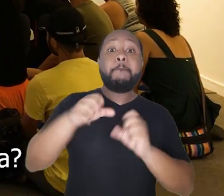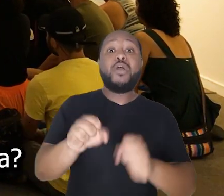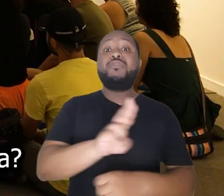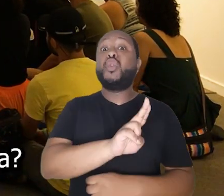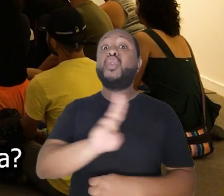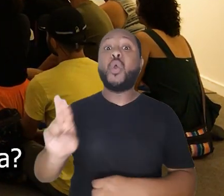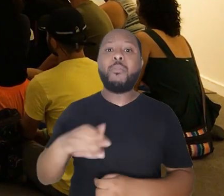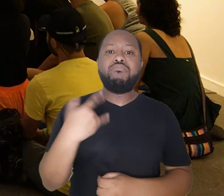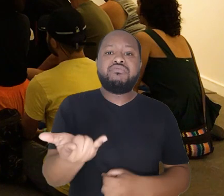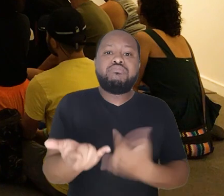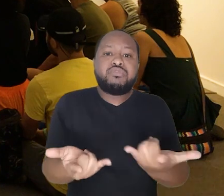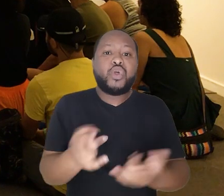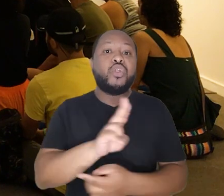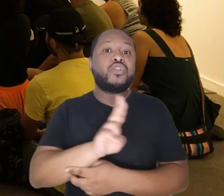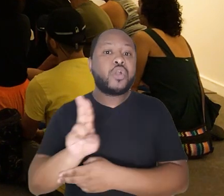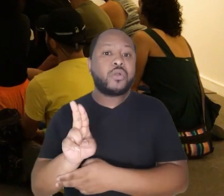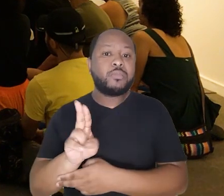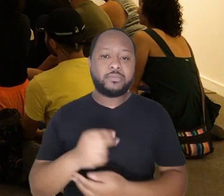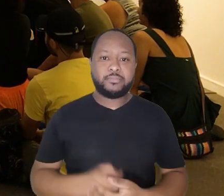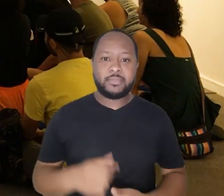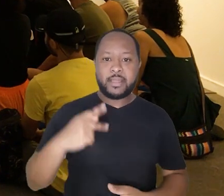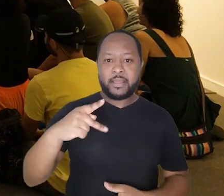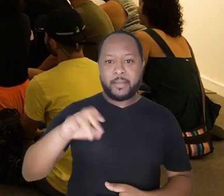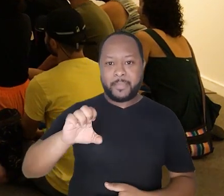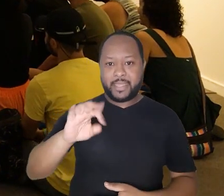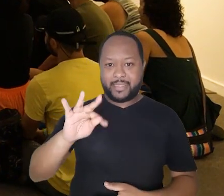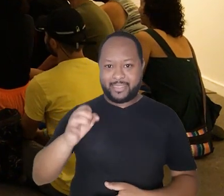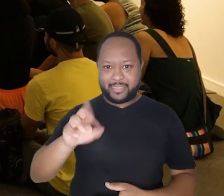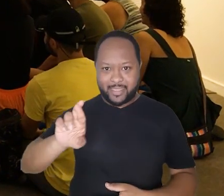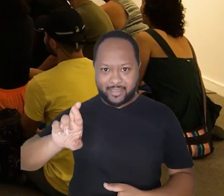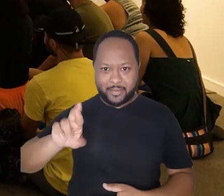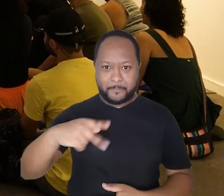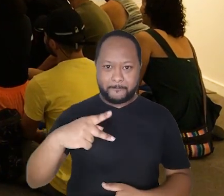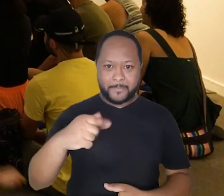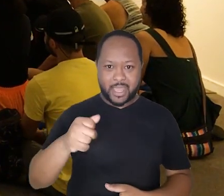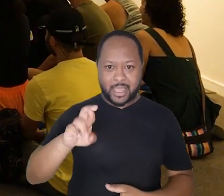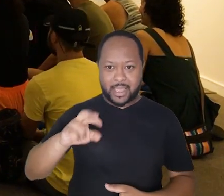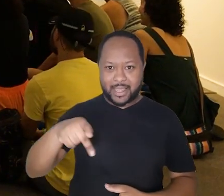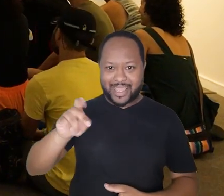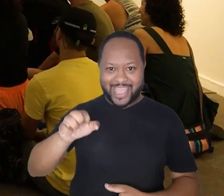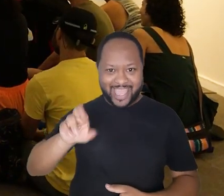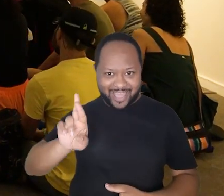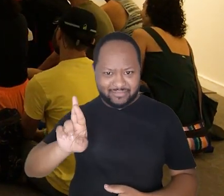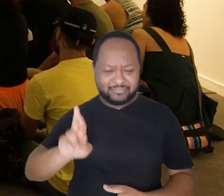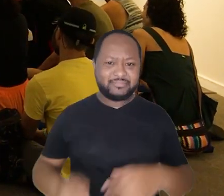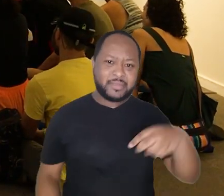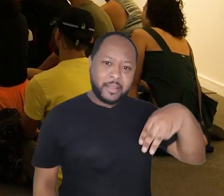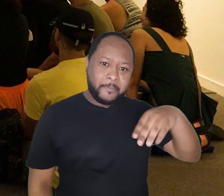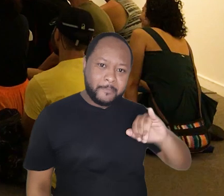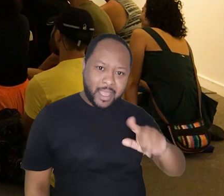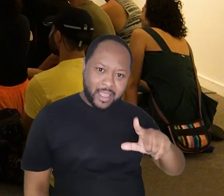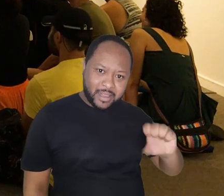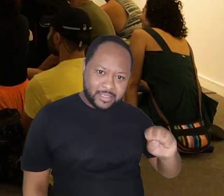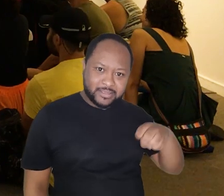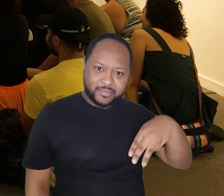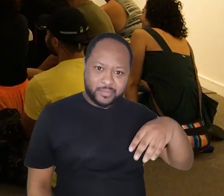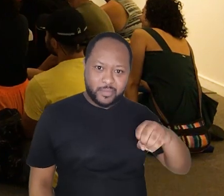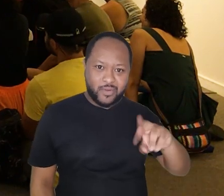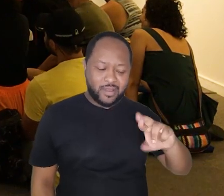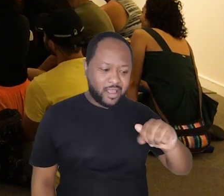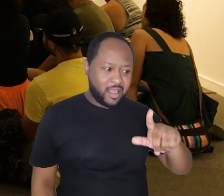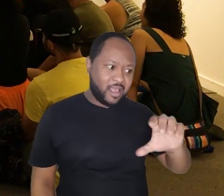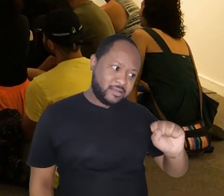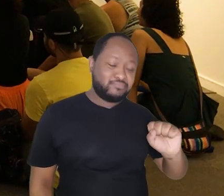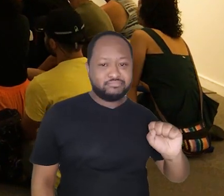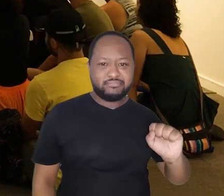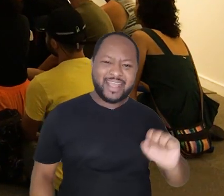o Homem-Aranha? Peter Parker. Ótimo. Miles Morales. Depende do universo